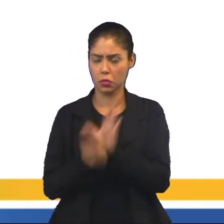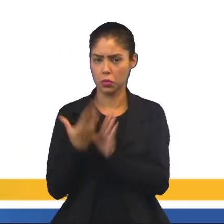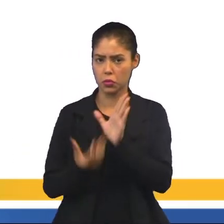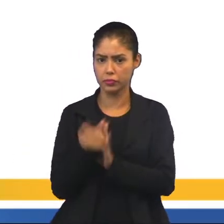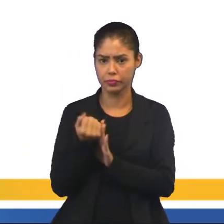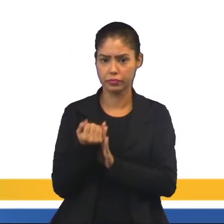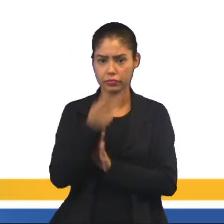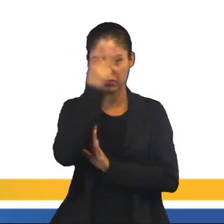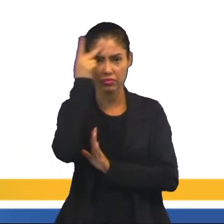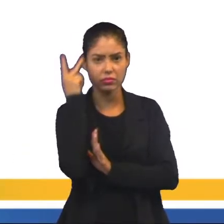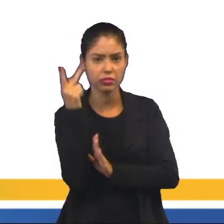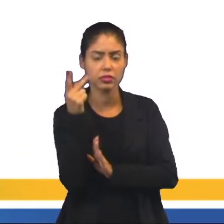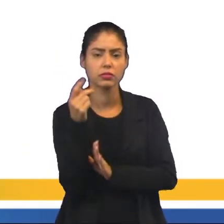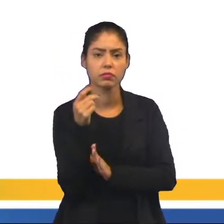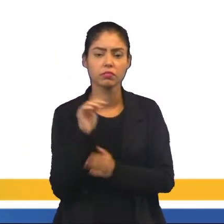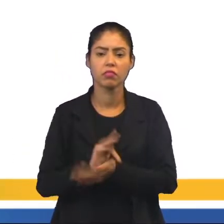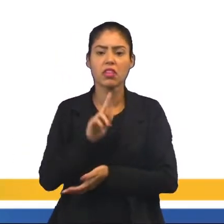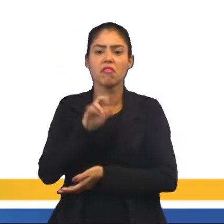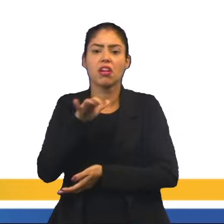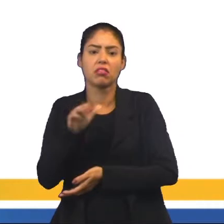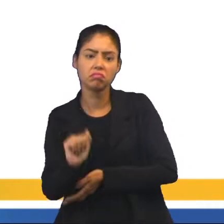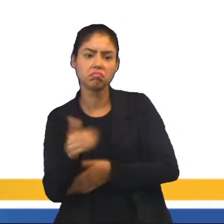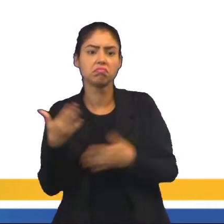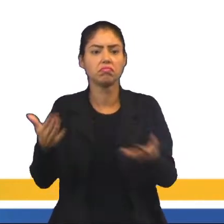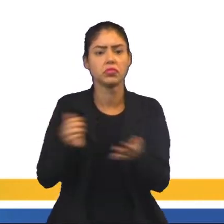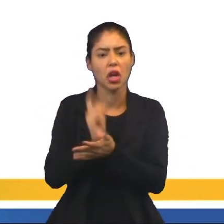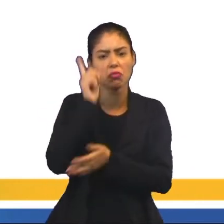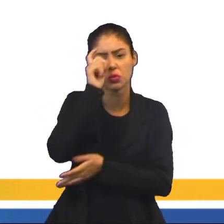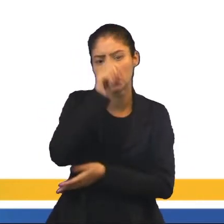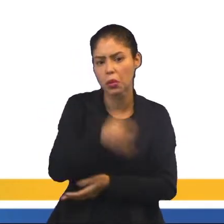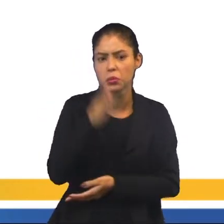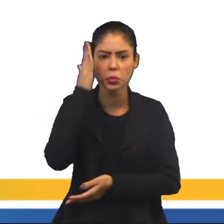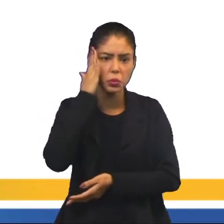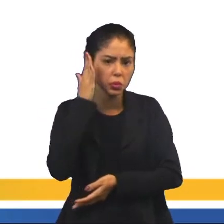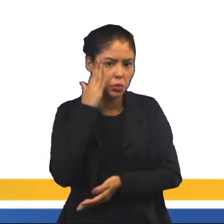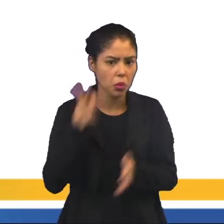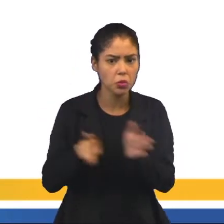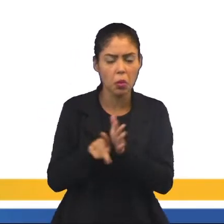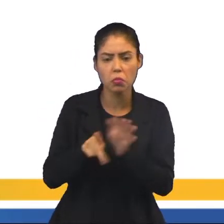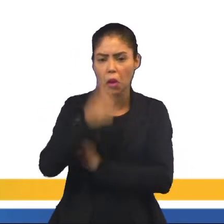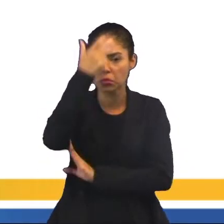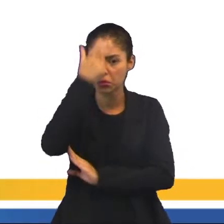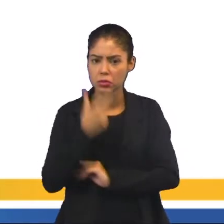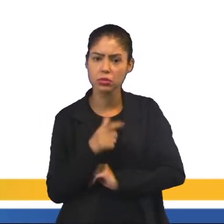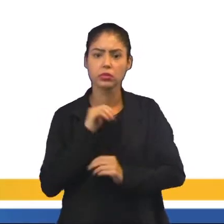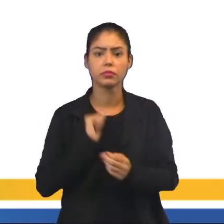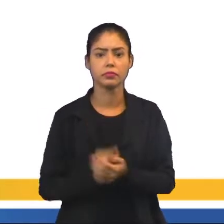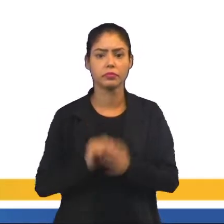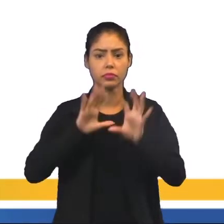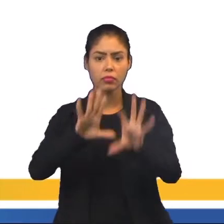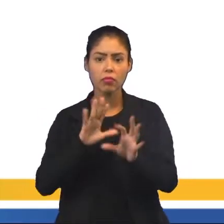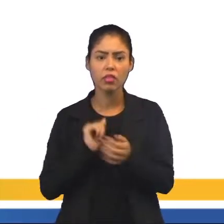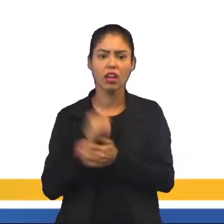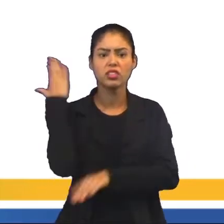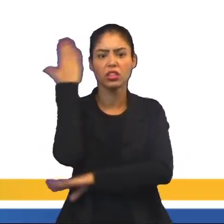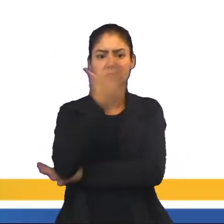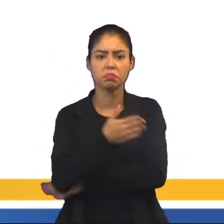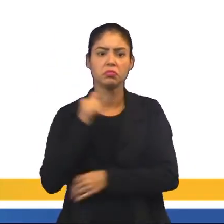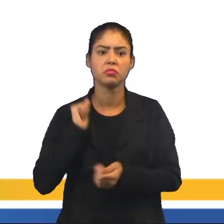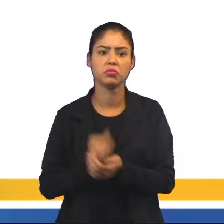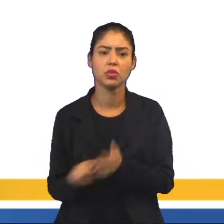gera indivíduos frágeis, com dificuldade de compreender sua própria personalidade. Isso